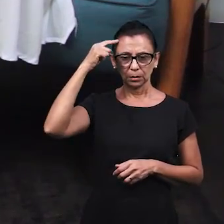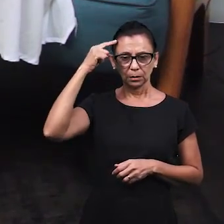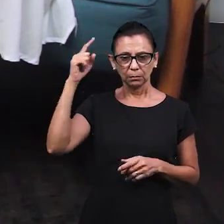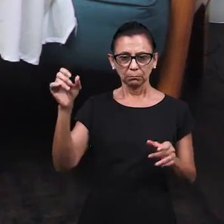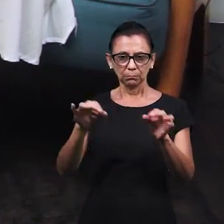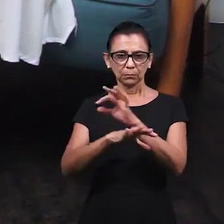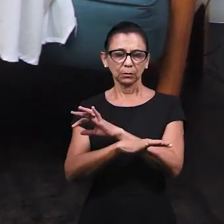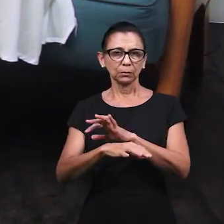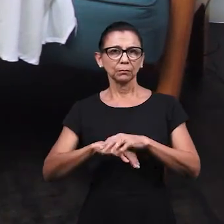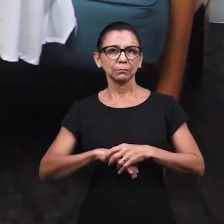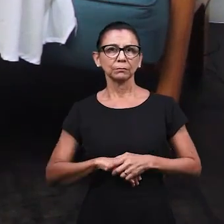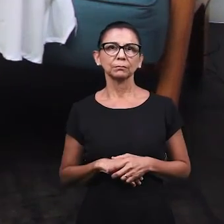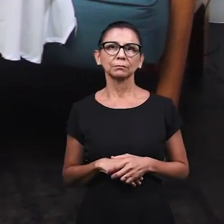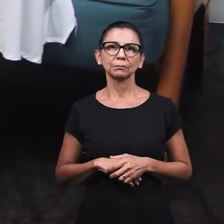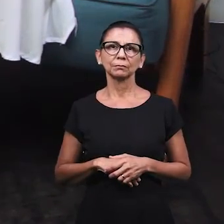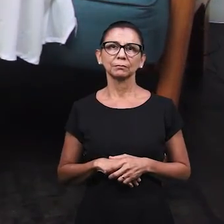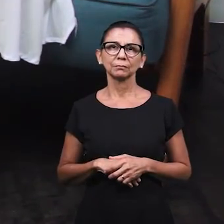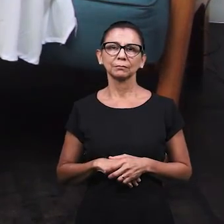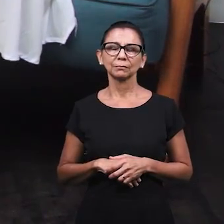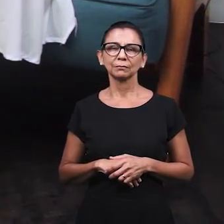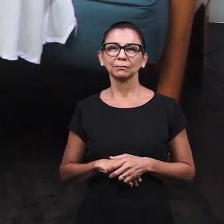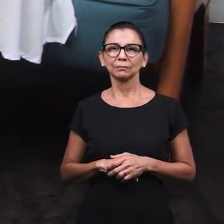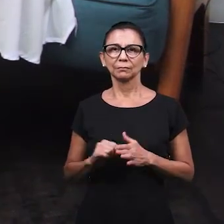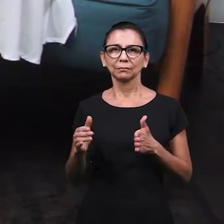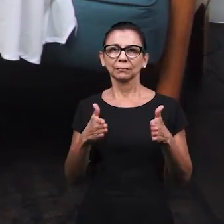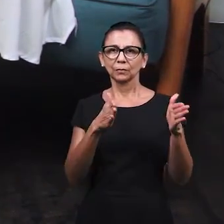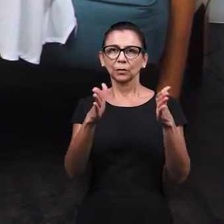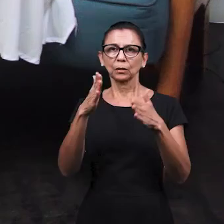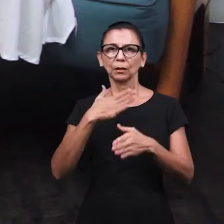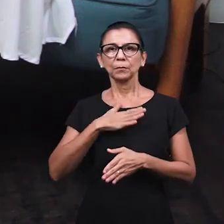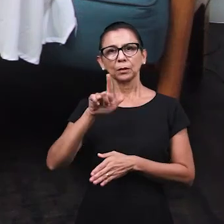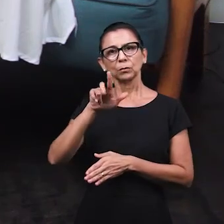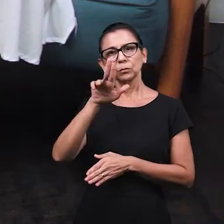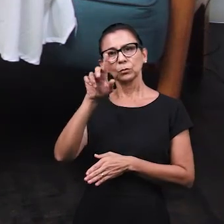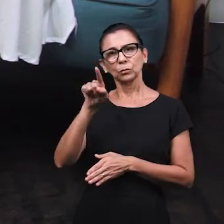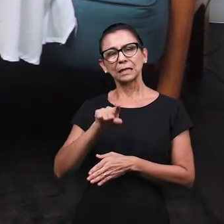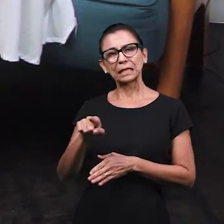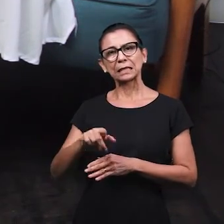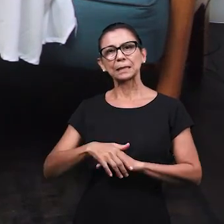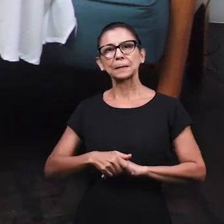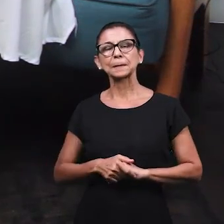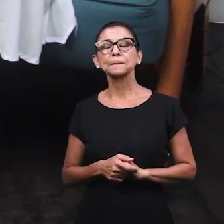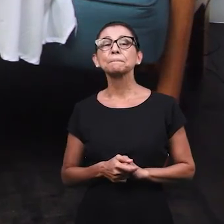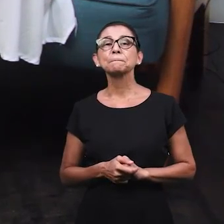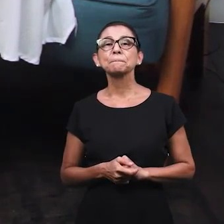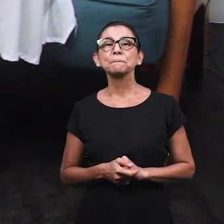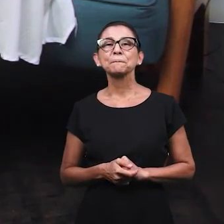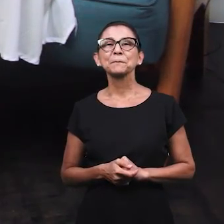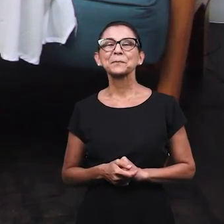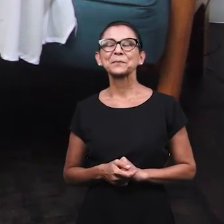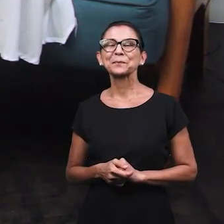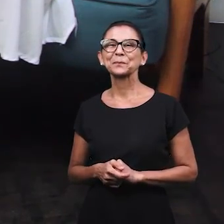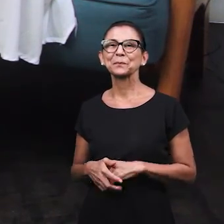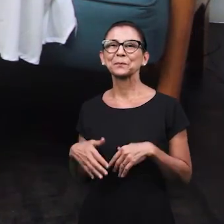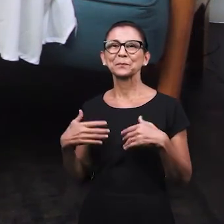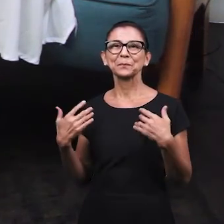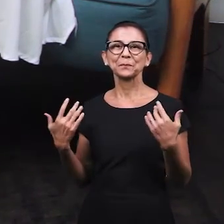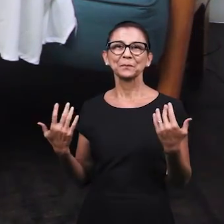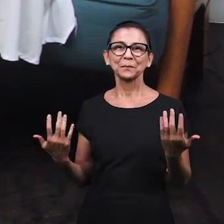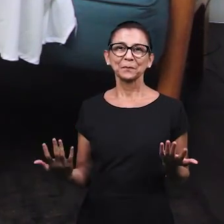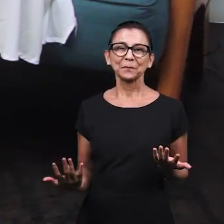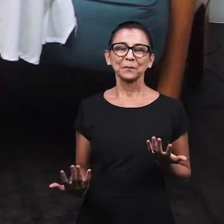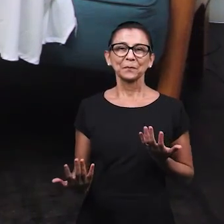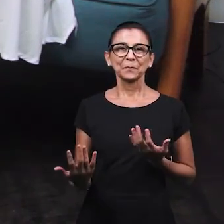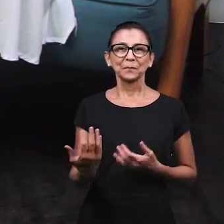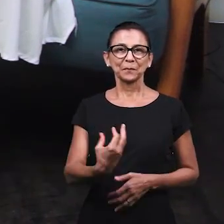novo e finalizou. Deixou assim. Luz para o Meu Caminho. E aí,